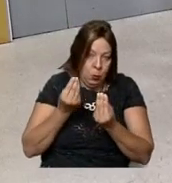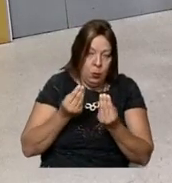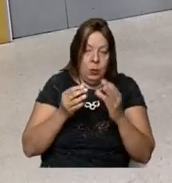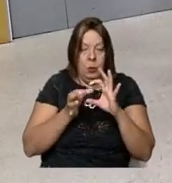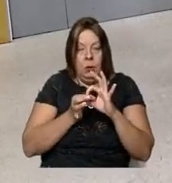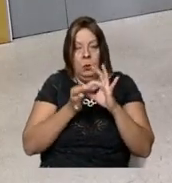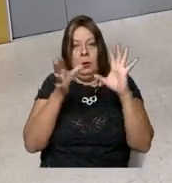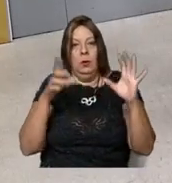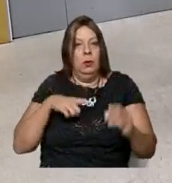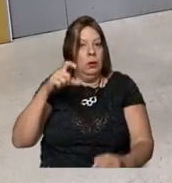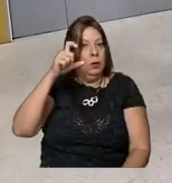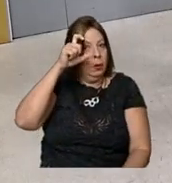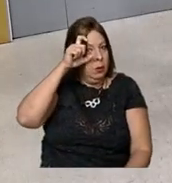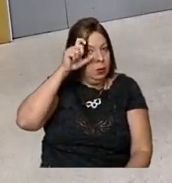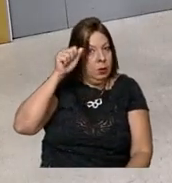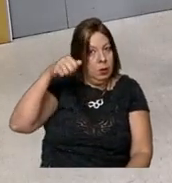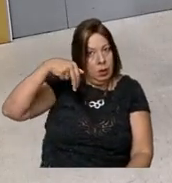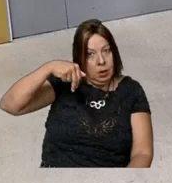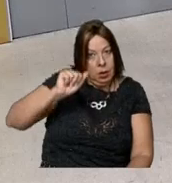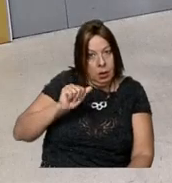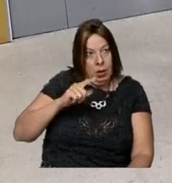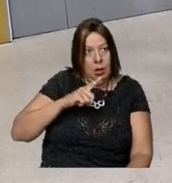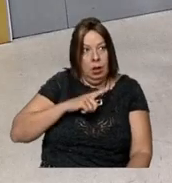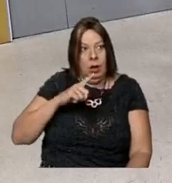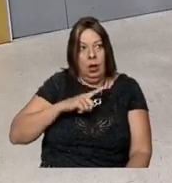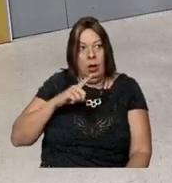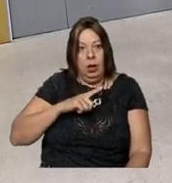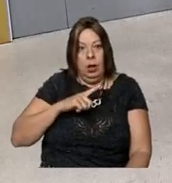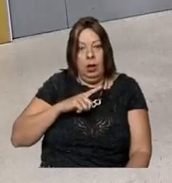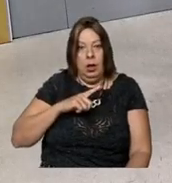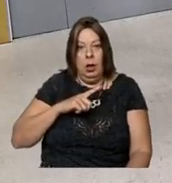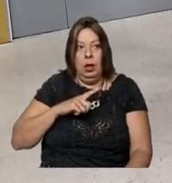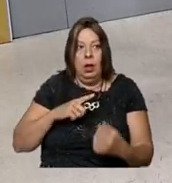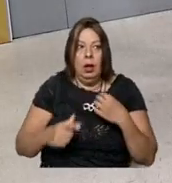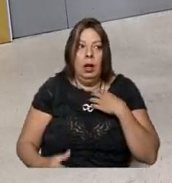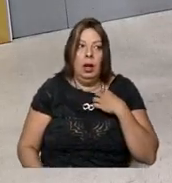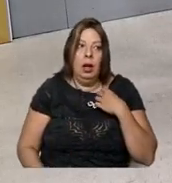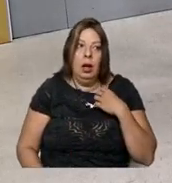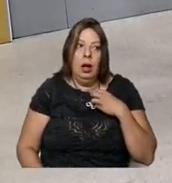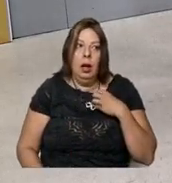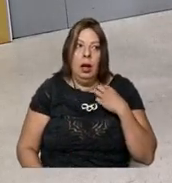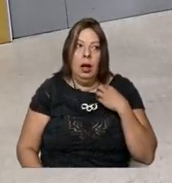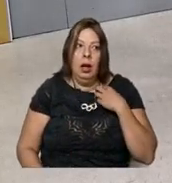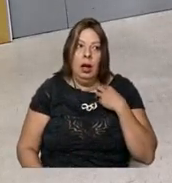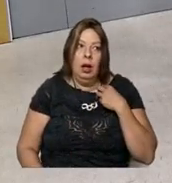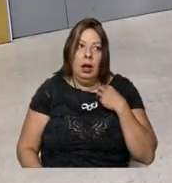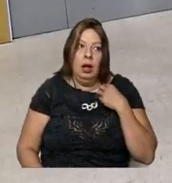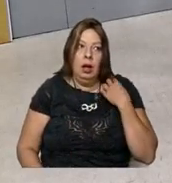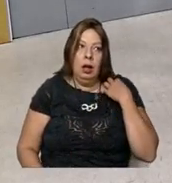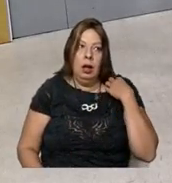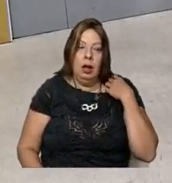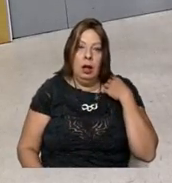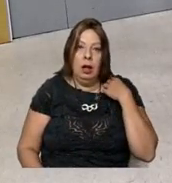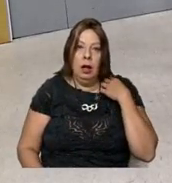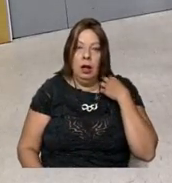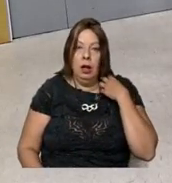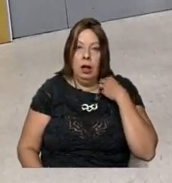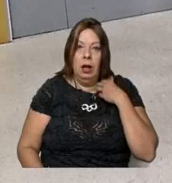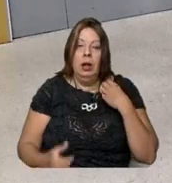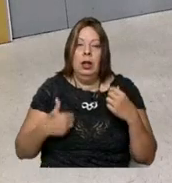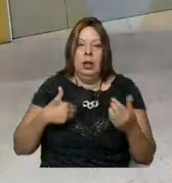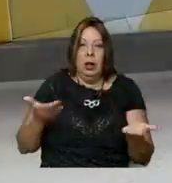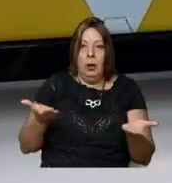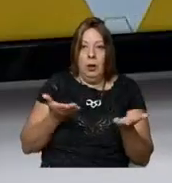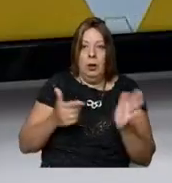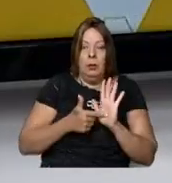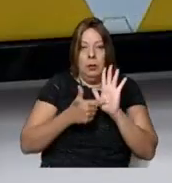autorização da Ana Carolina de Jesus, ela que é a nossa auditora e representante da Sergistan Auditores Independentes. SS. Bom, o destaque da